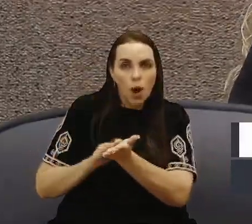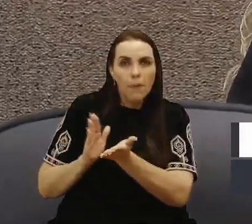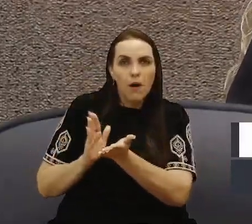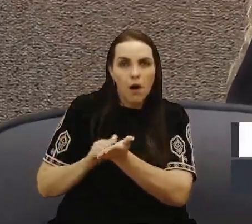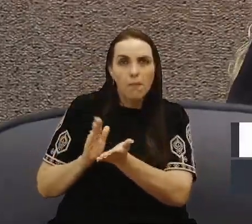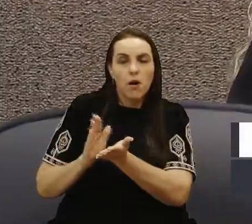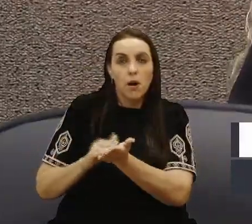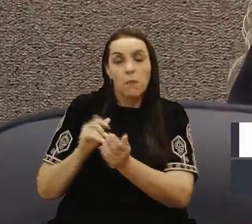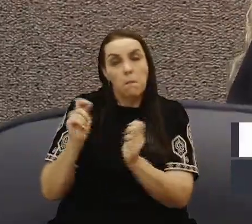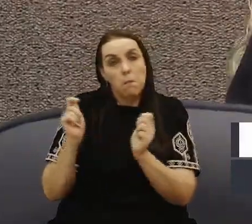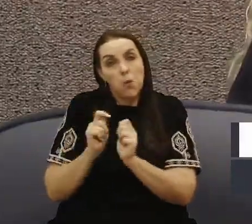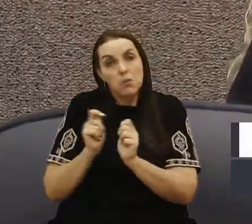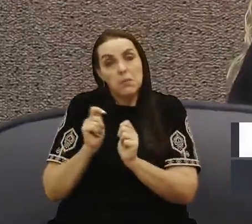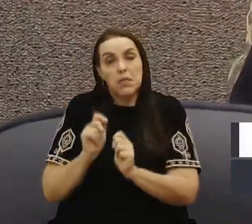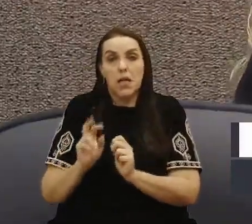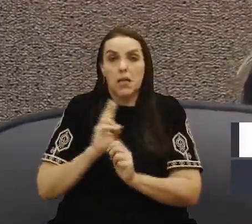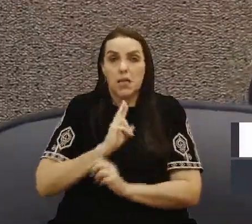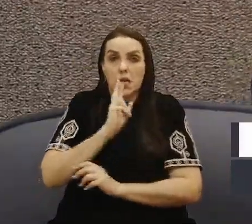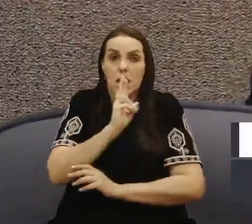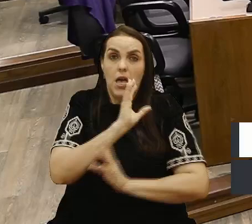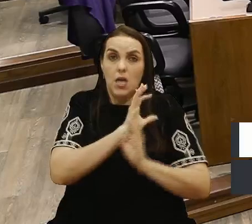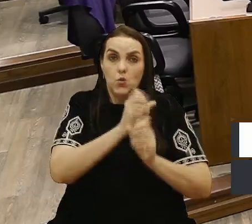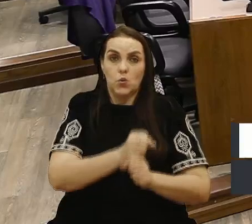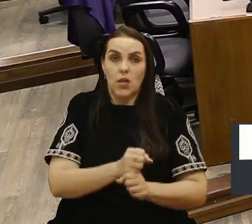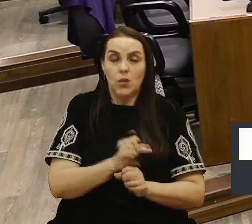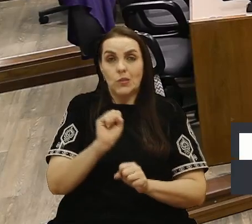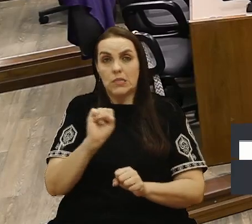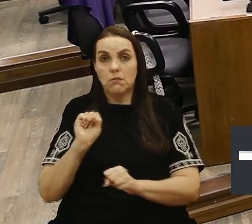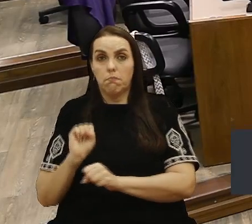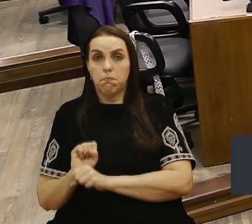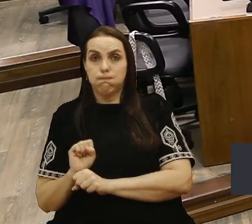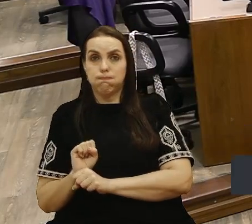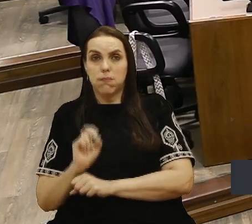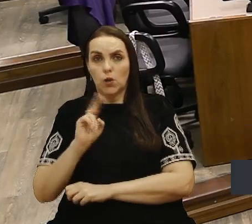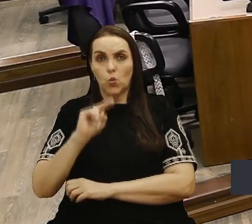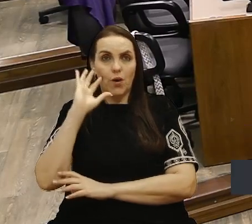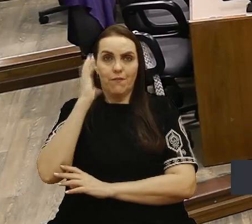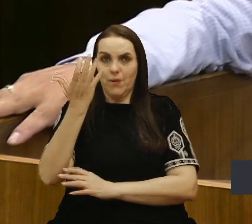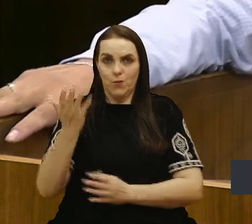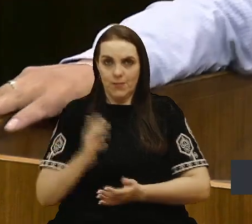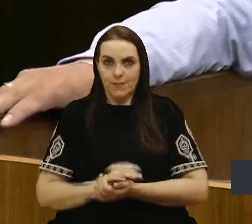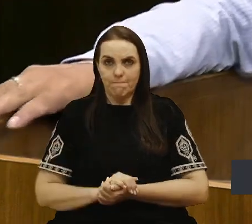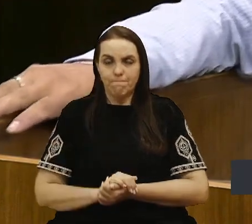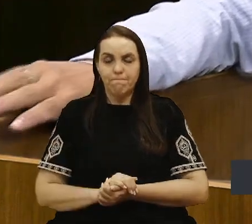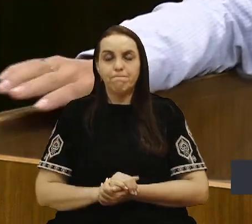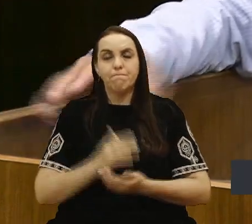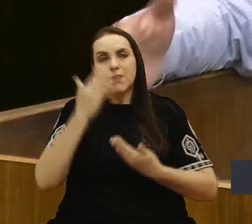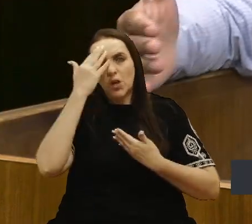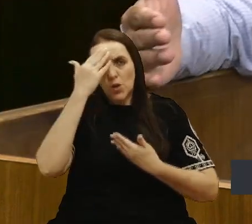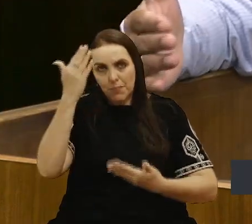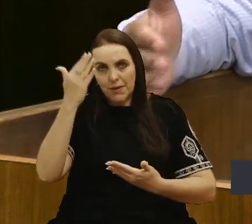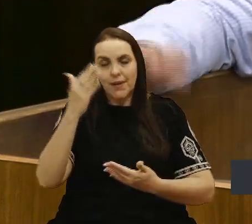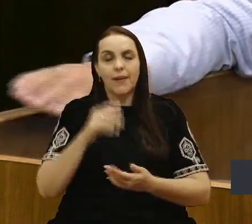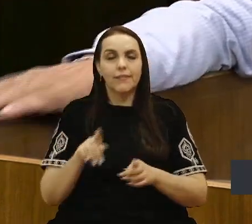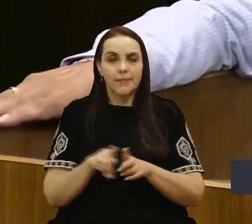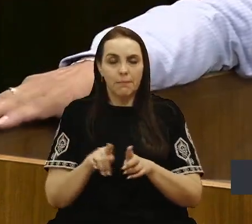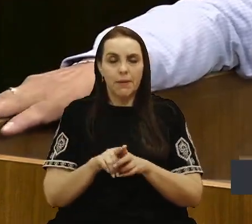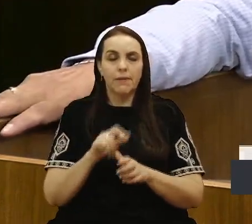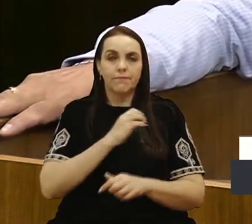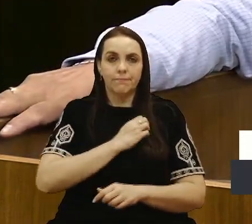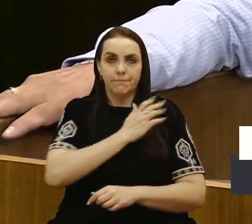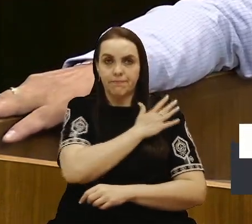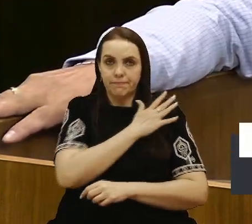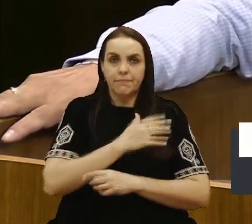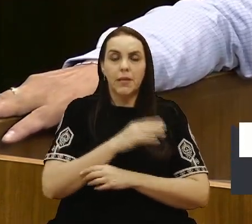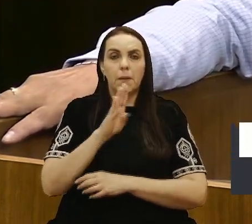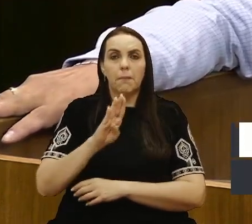ser que venham os resultados. Se a gente ficar na inércia, não vai vir. Quero aproveitar aqui para agradecer o Tenente Coronel Batista, que é